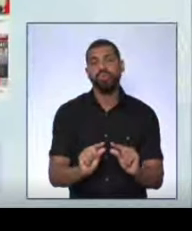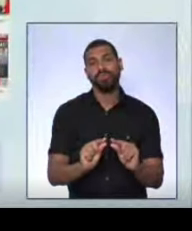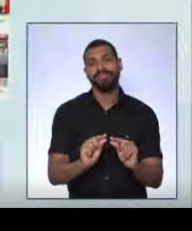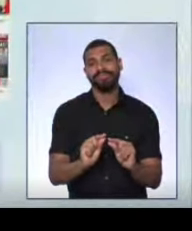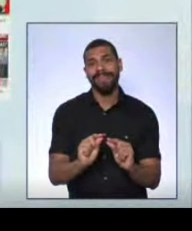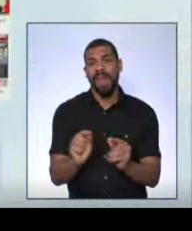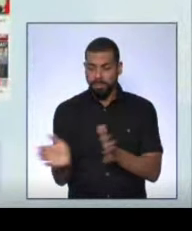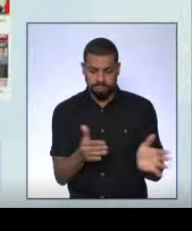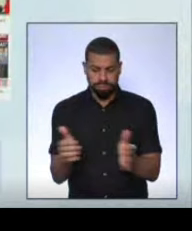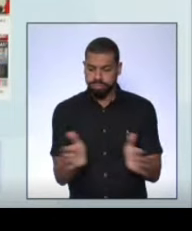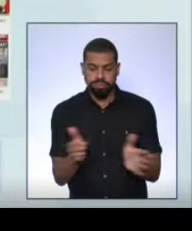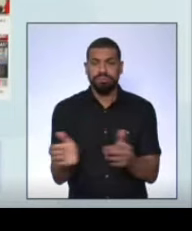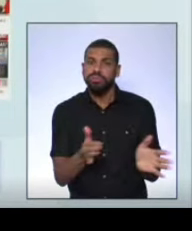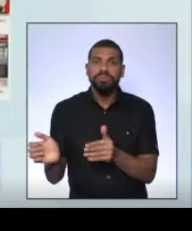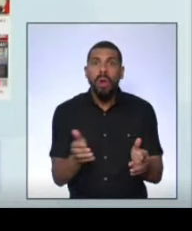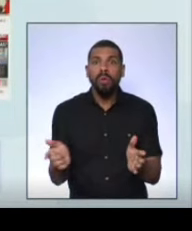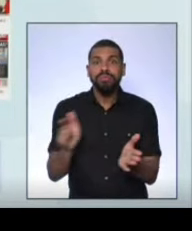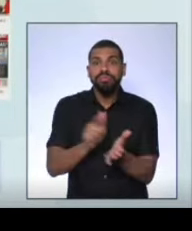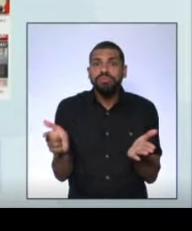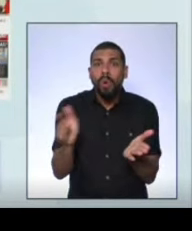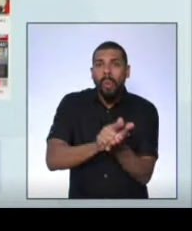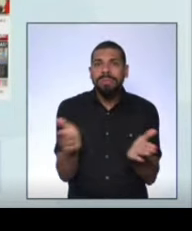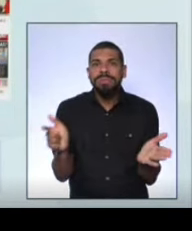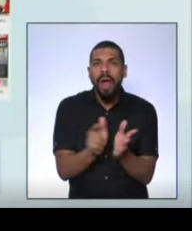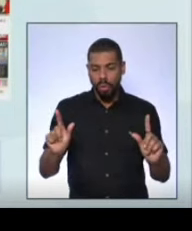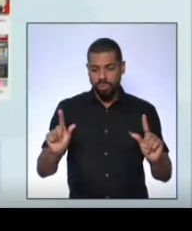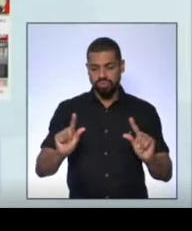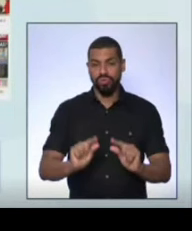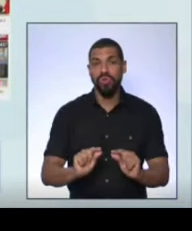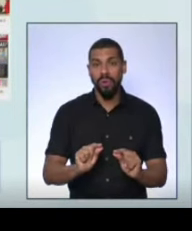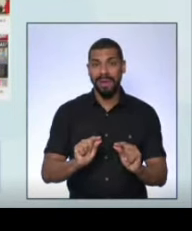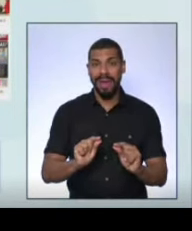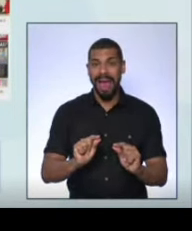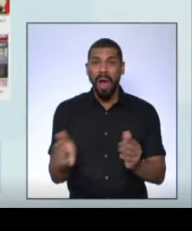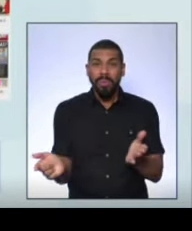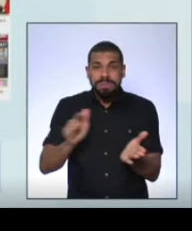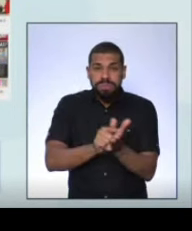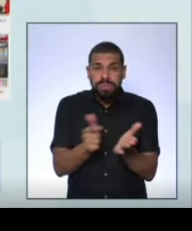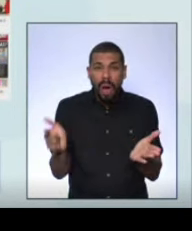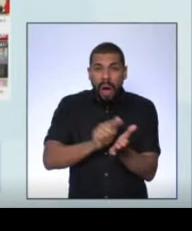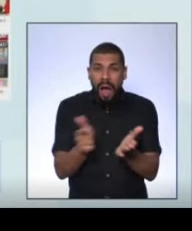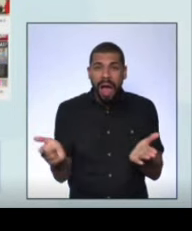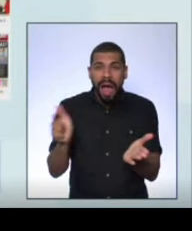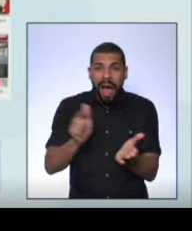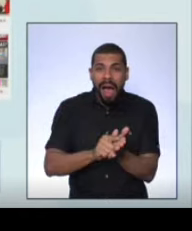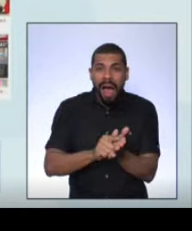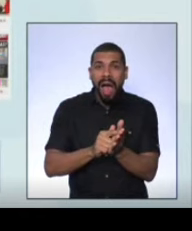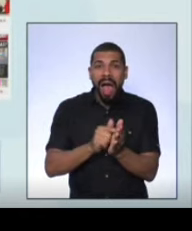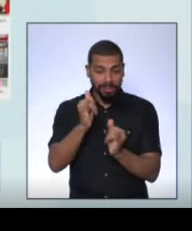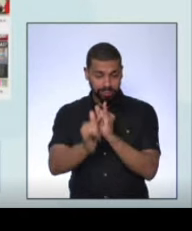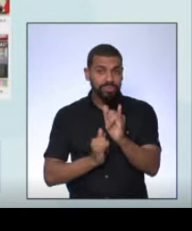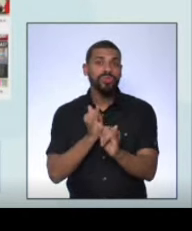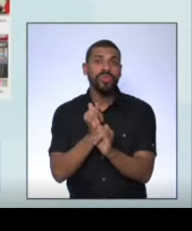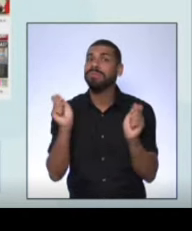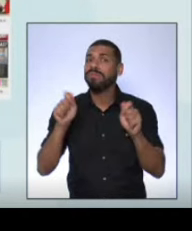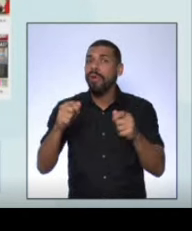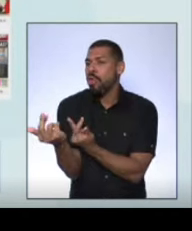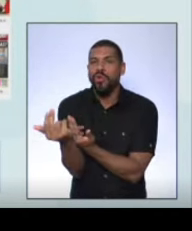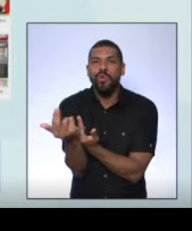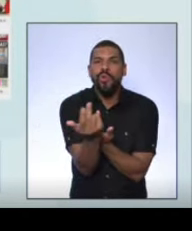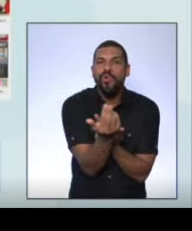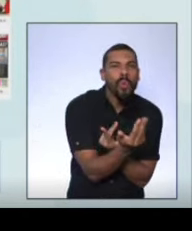produção de conteúdos em plataformas digitais. Muitos jornais conceituados utilizaram na plataforma digital o mesmo formato